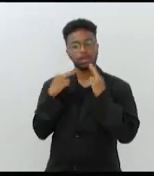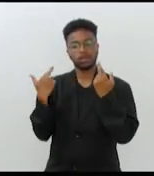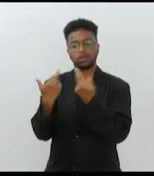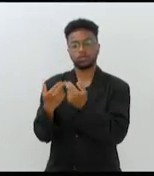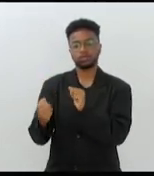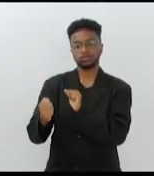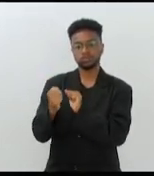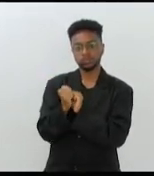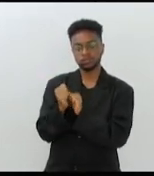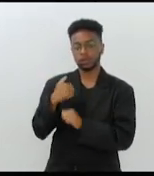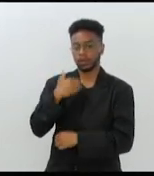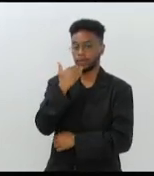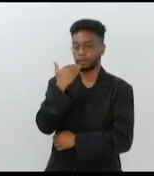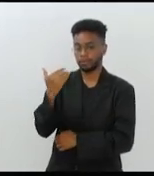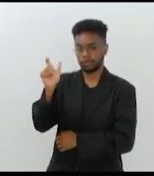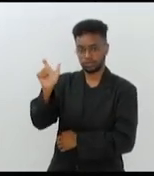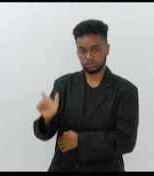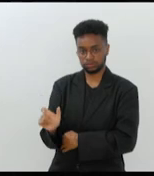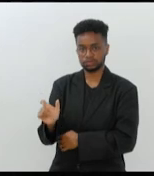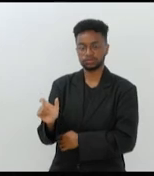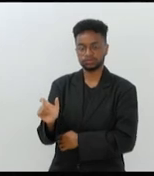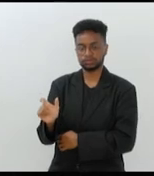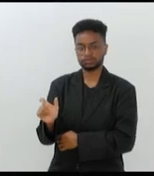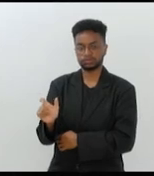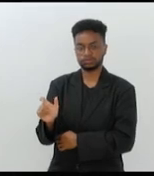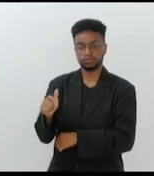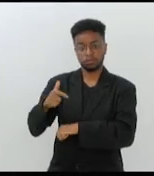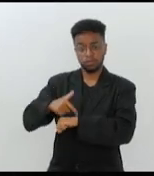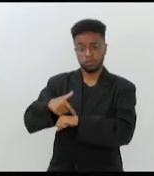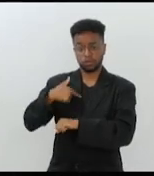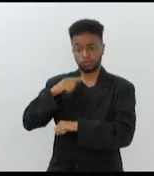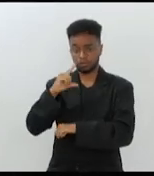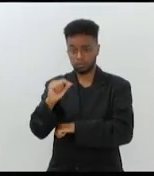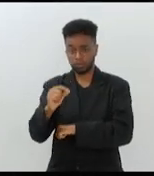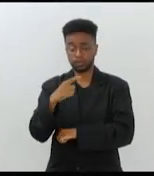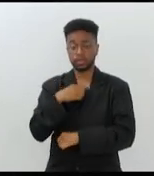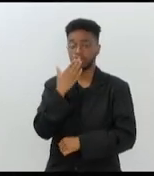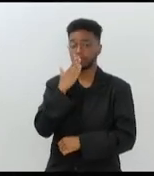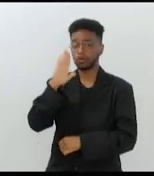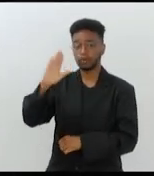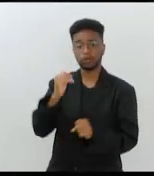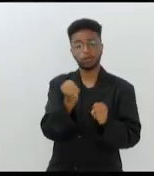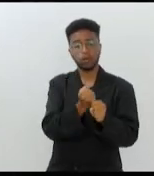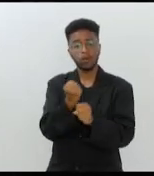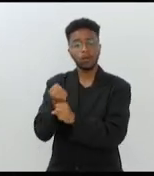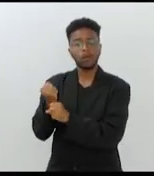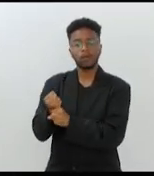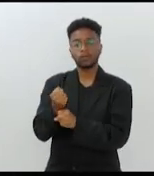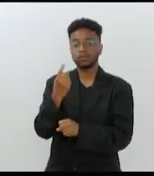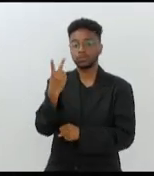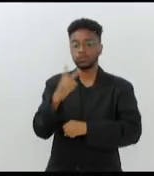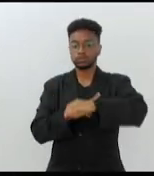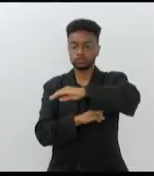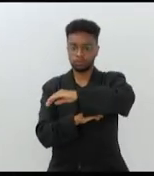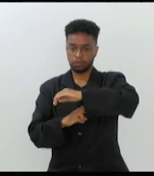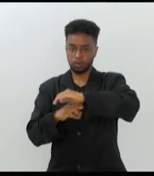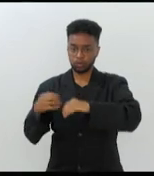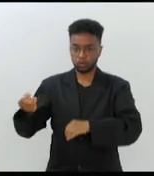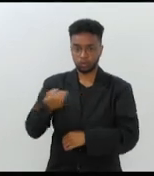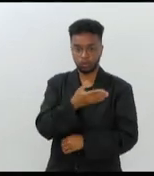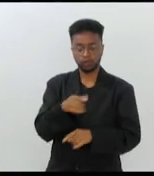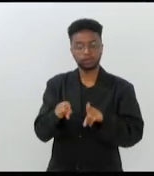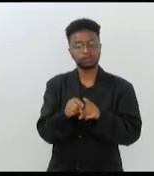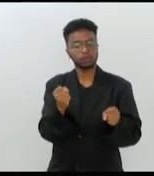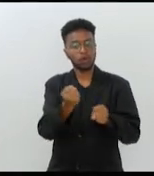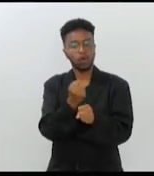ele e solicitei sair de lá com a promessa da construção de mais duas pontes e de uma